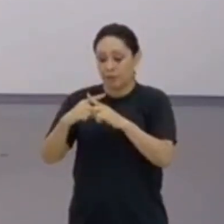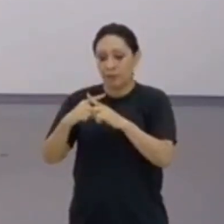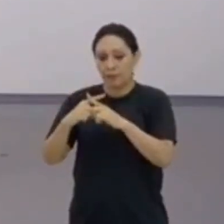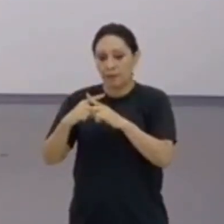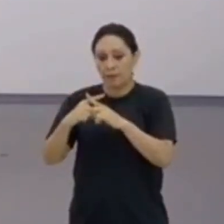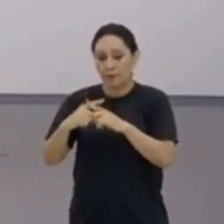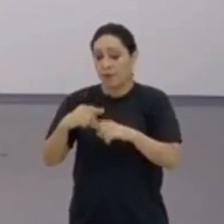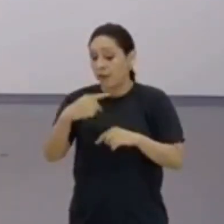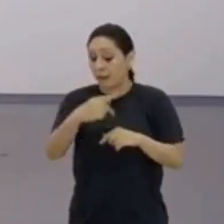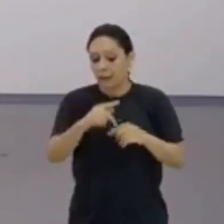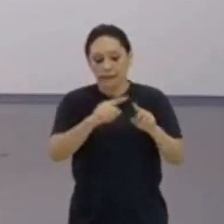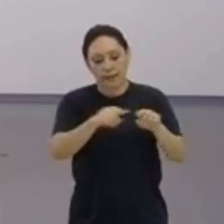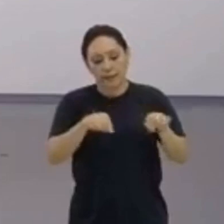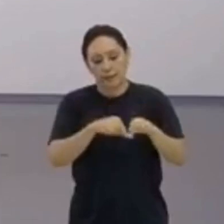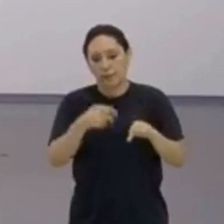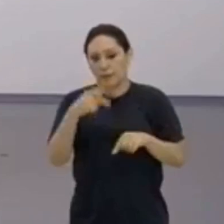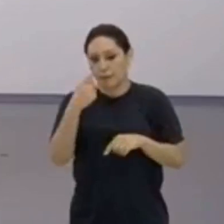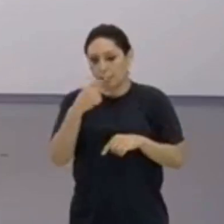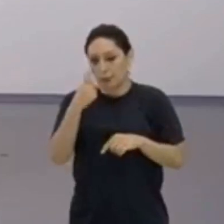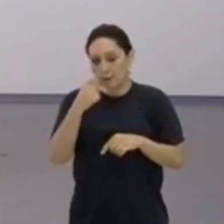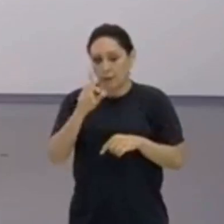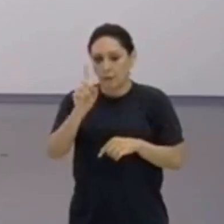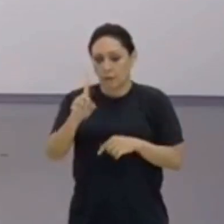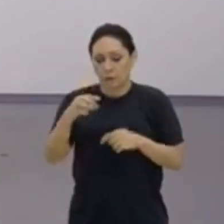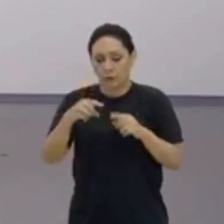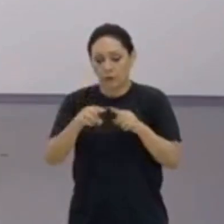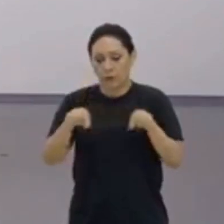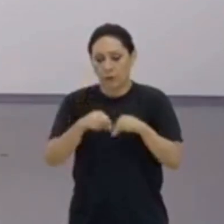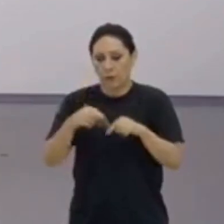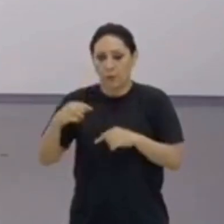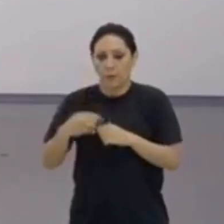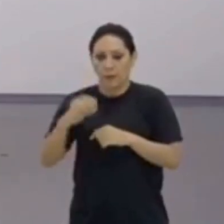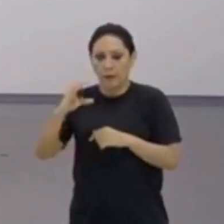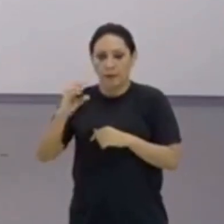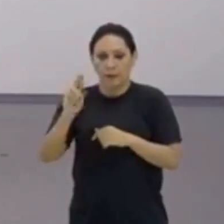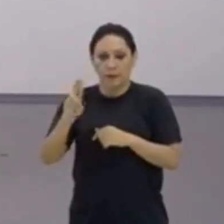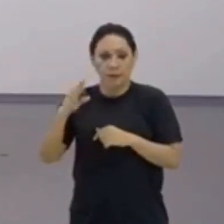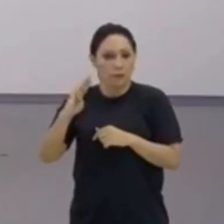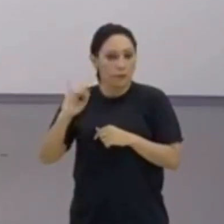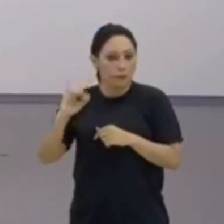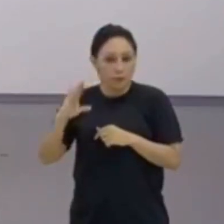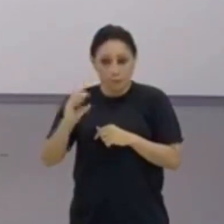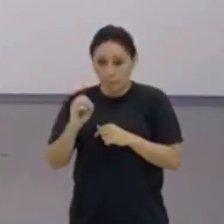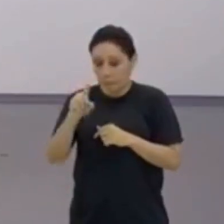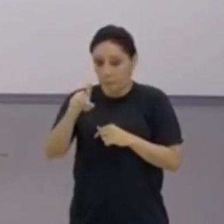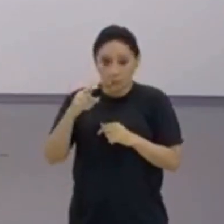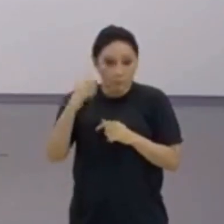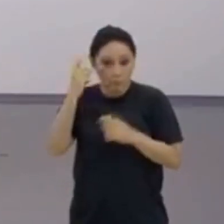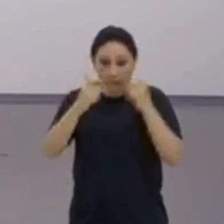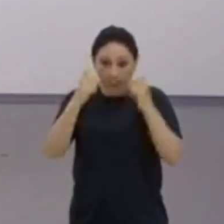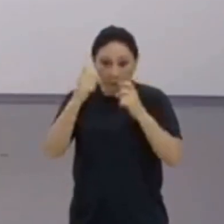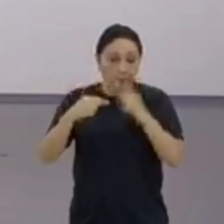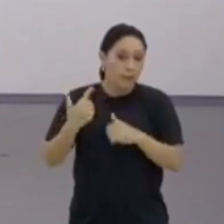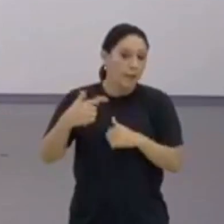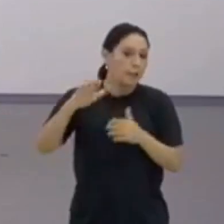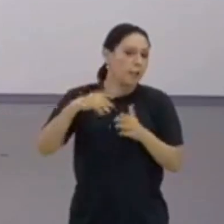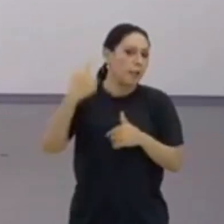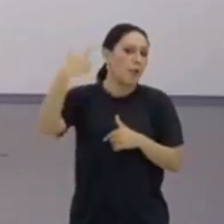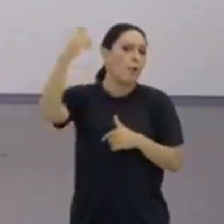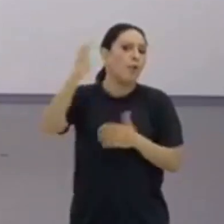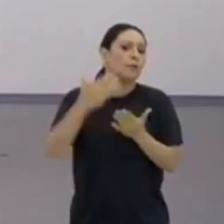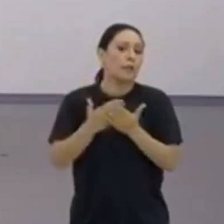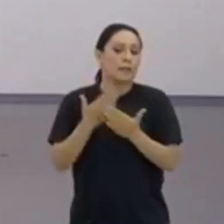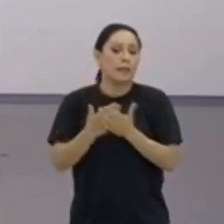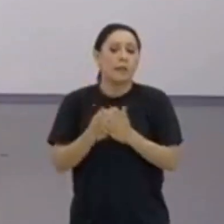caixa que você falou medindo um metro cúbico. Tá bom? Mas não te preocupa, mais uma vez, essas transformações a gente vai ver em outras aulas. Isso, a